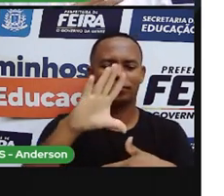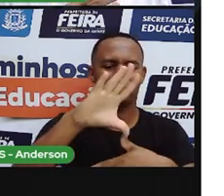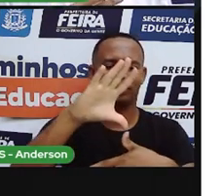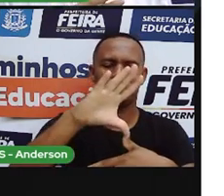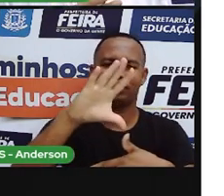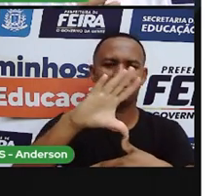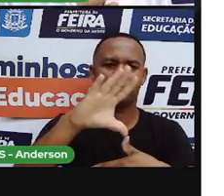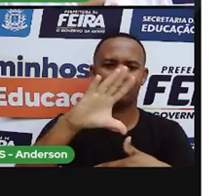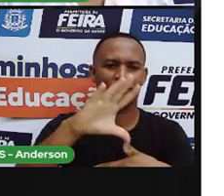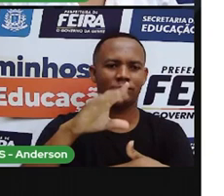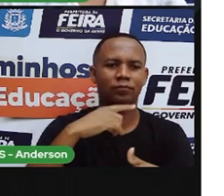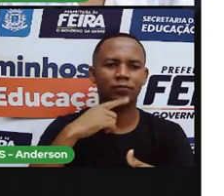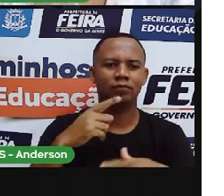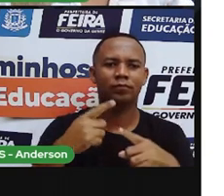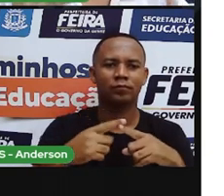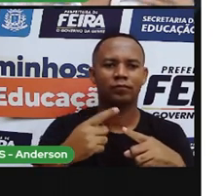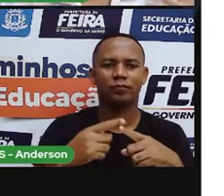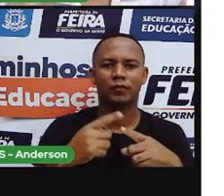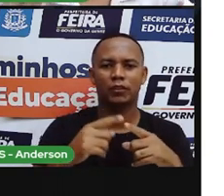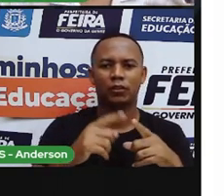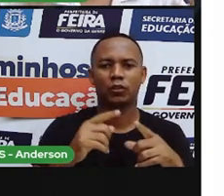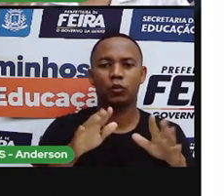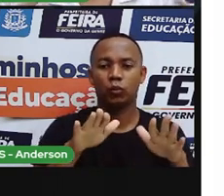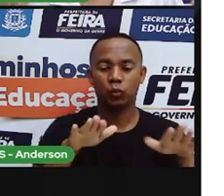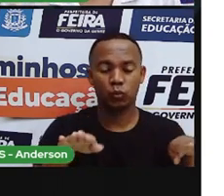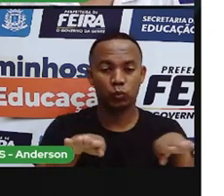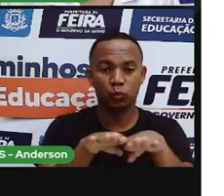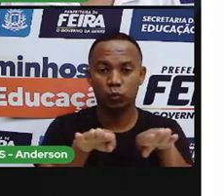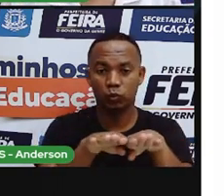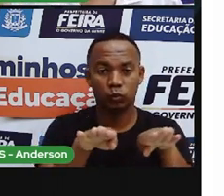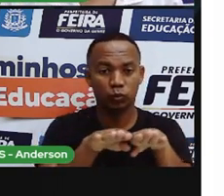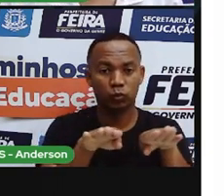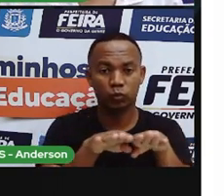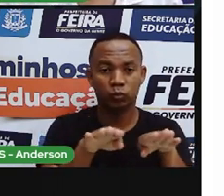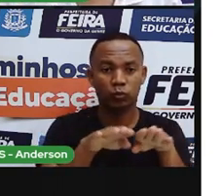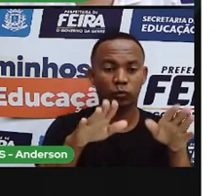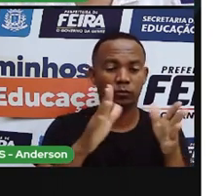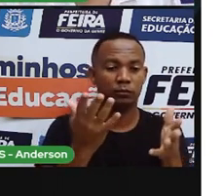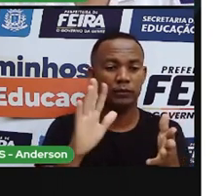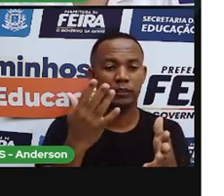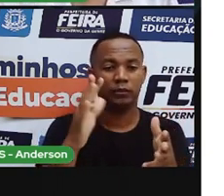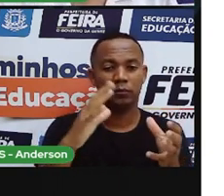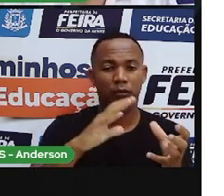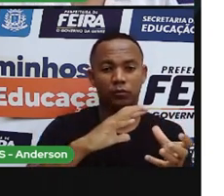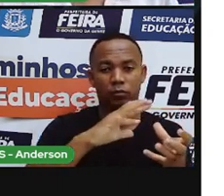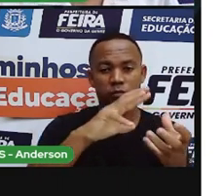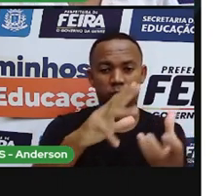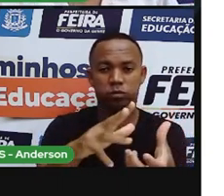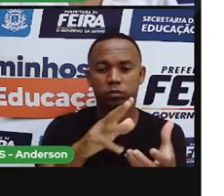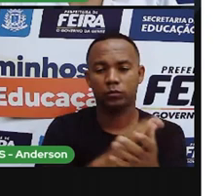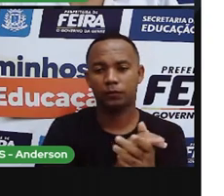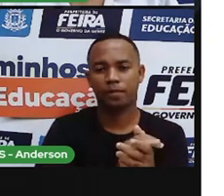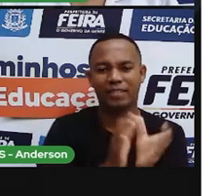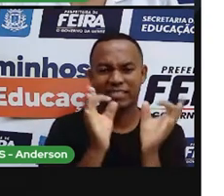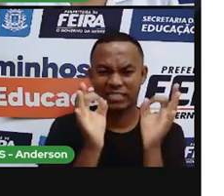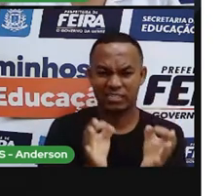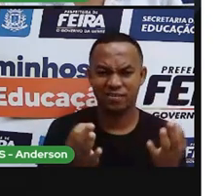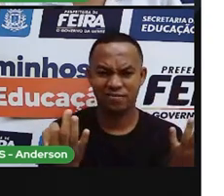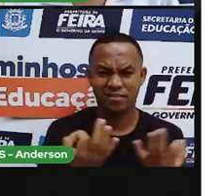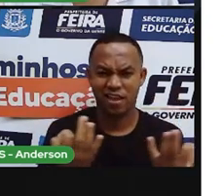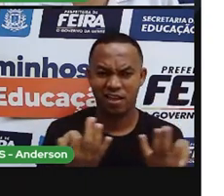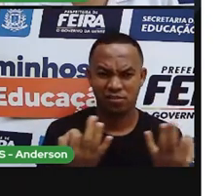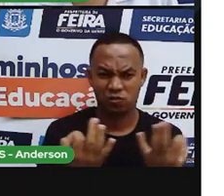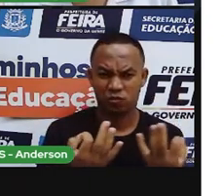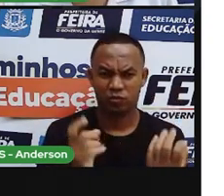da imagem que estava anterior. Então, toda a representação que a gente tem, ela é aproximada. Não é exata, não tem a